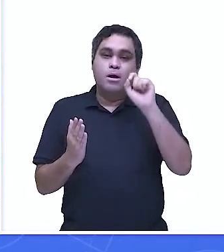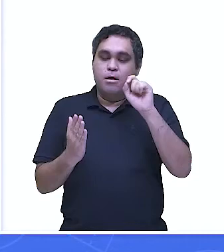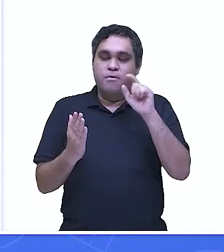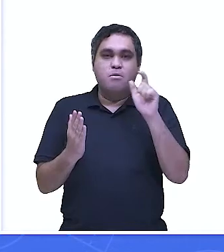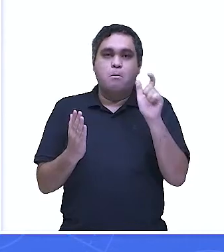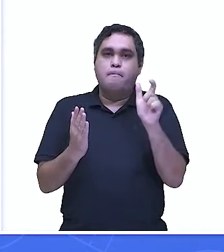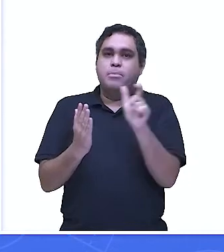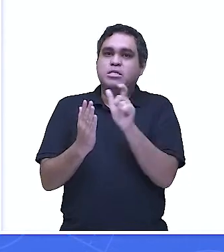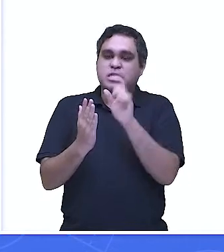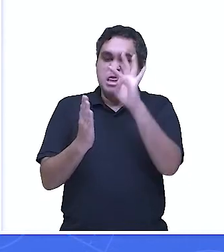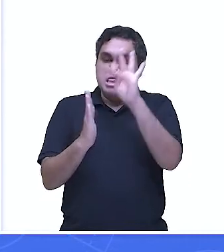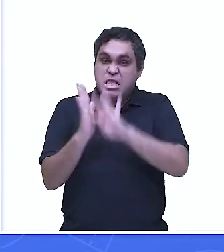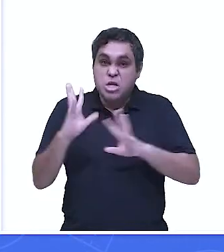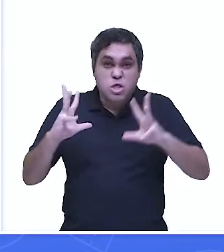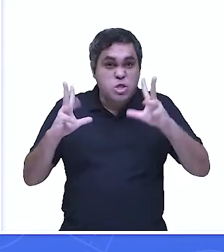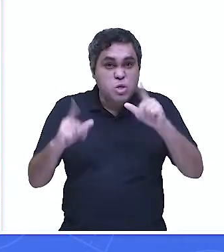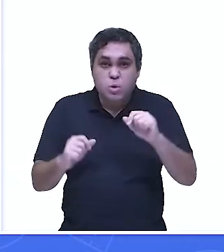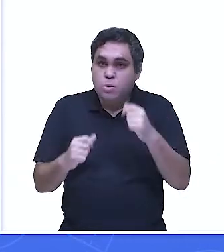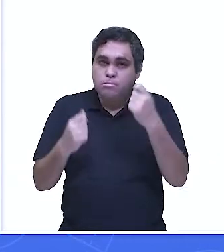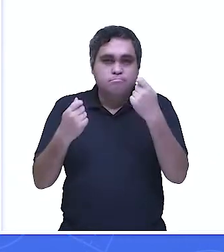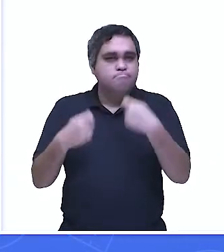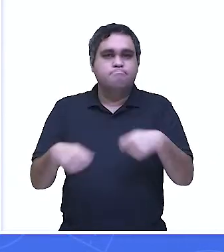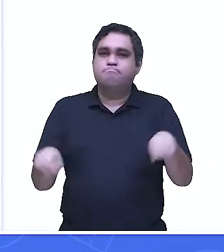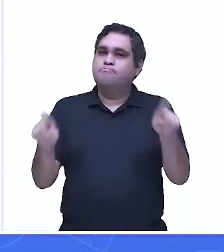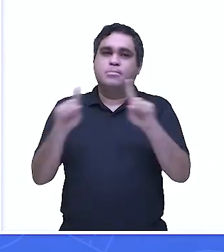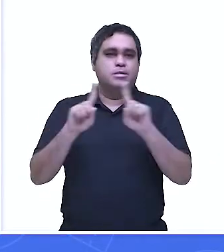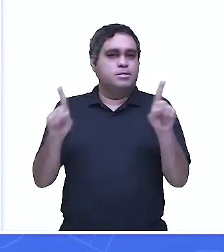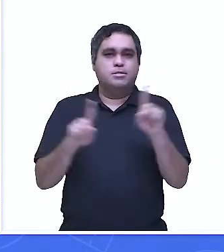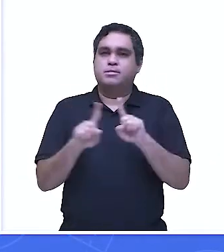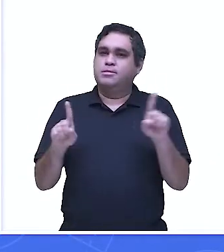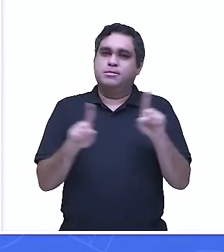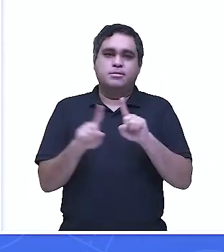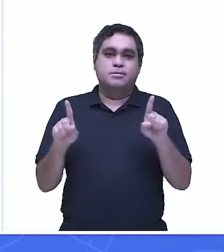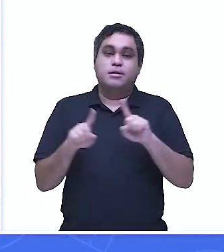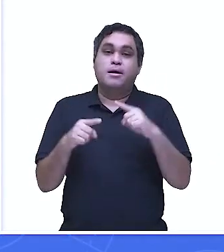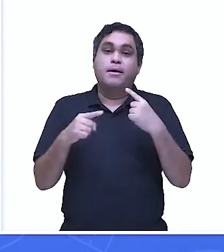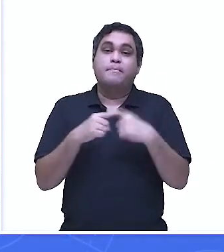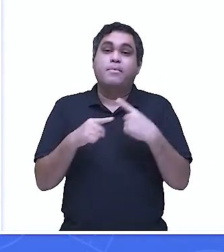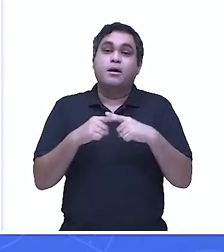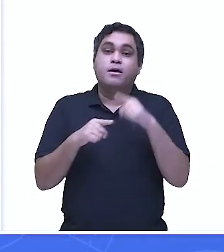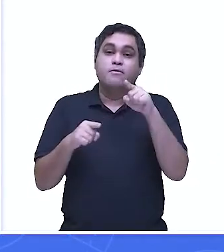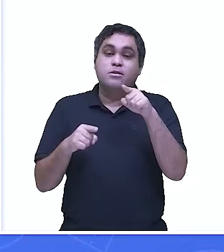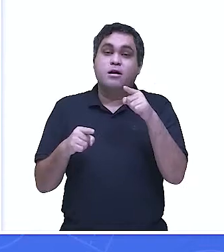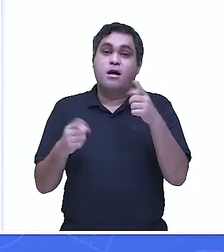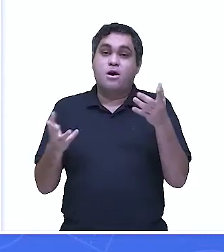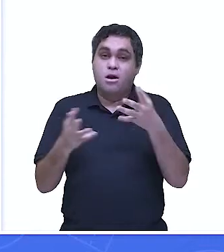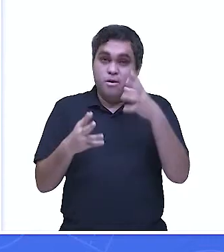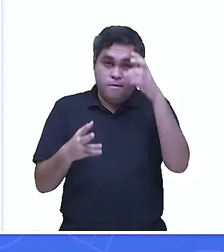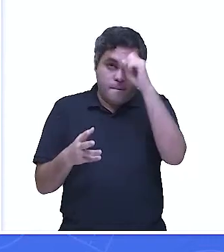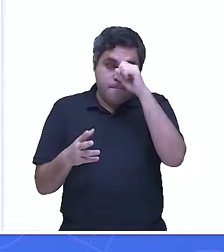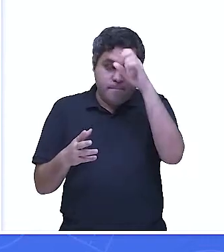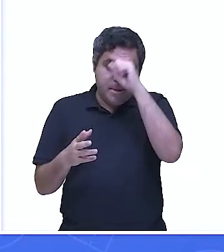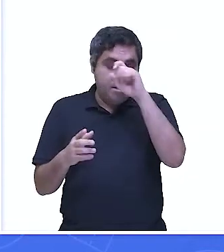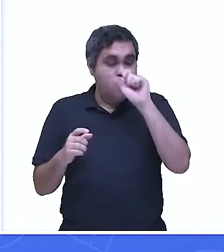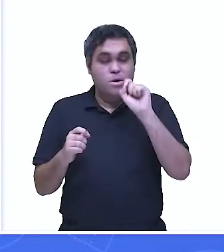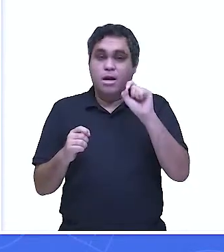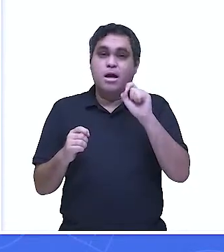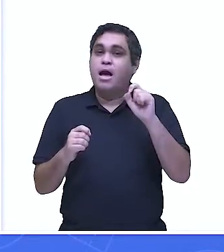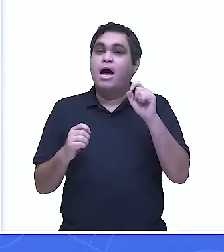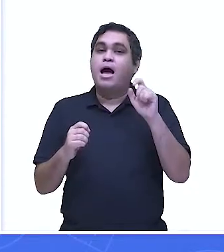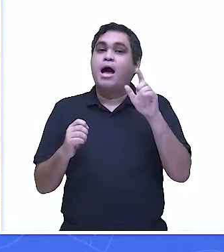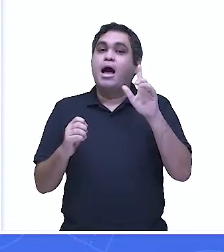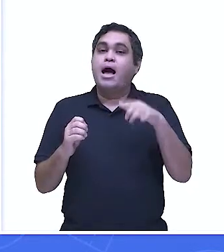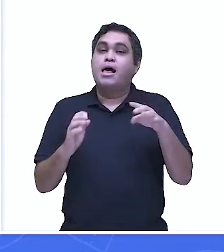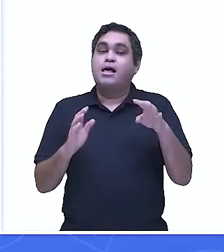Não é para ler o texto todo, não. Não é necessário, tá bom? Porque você vai aprender a lidar com